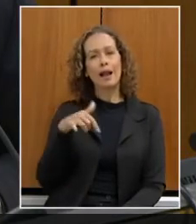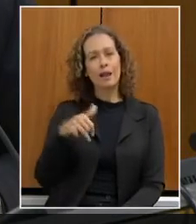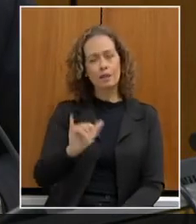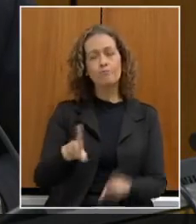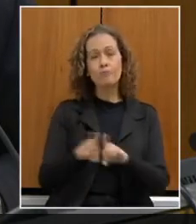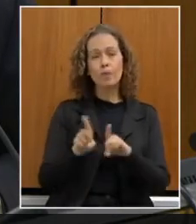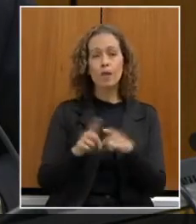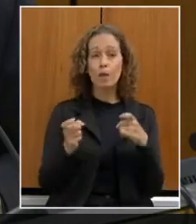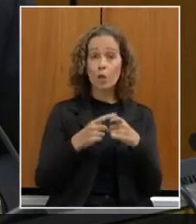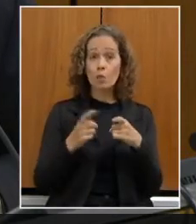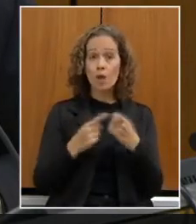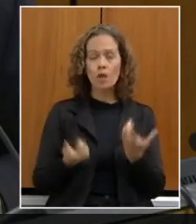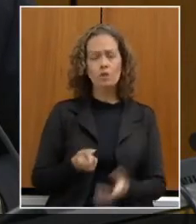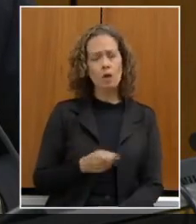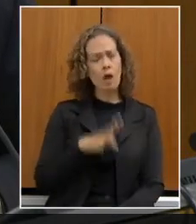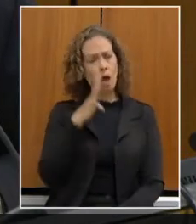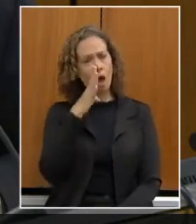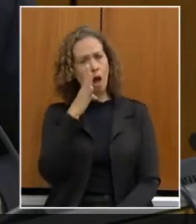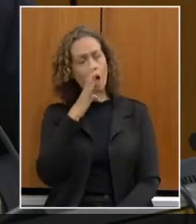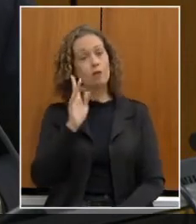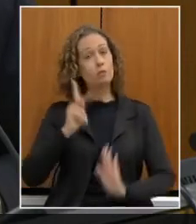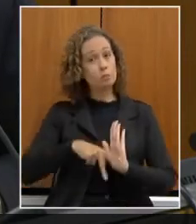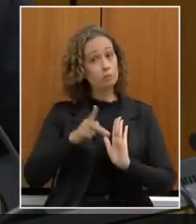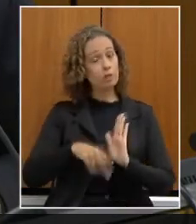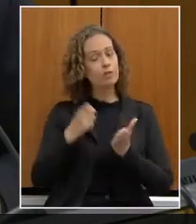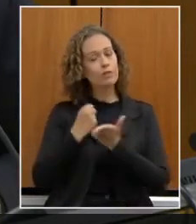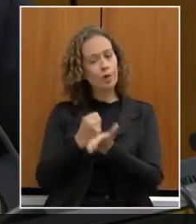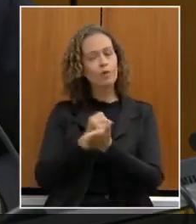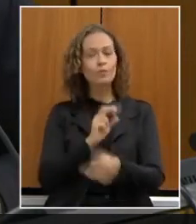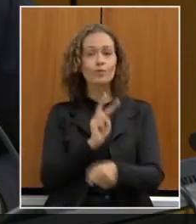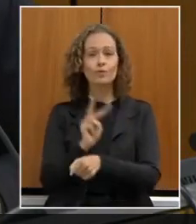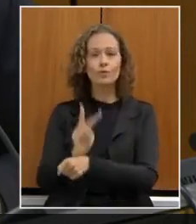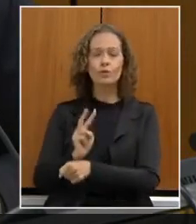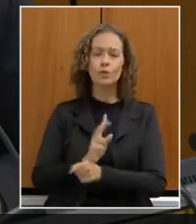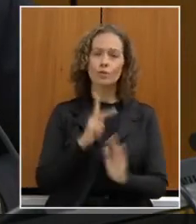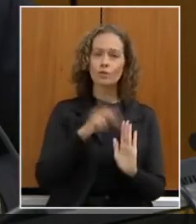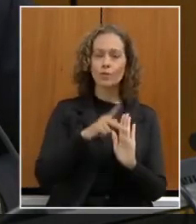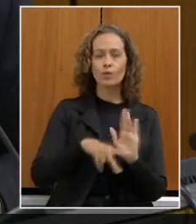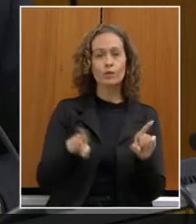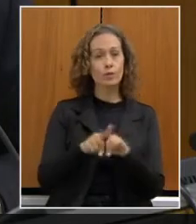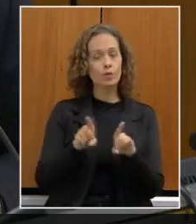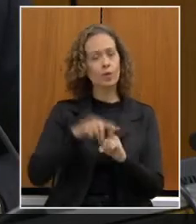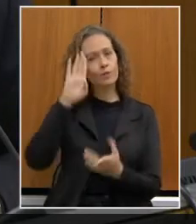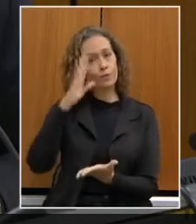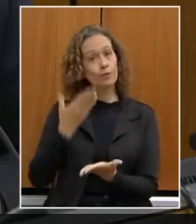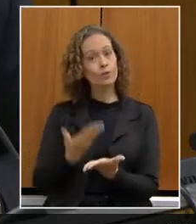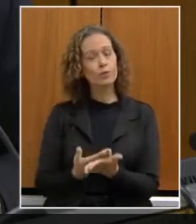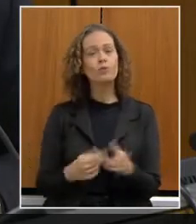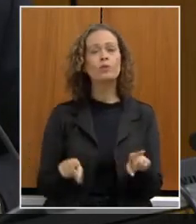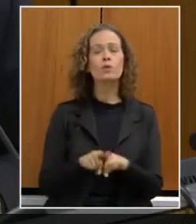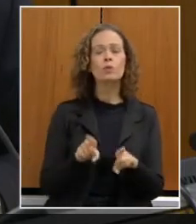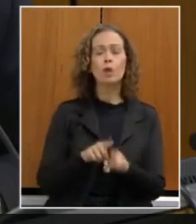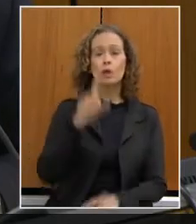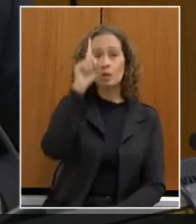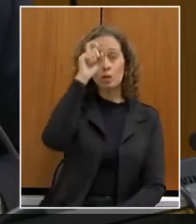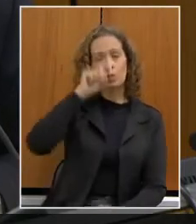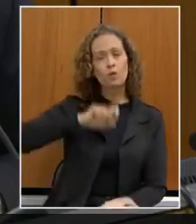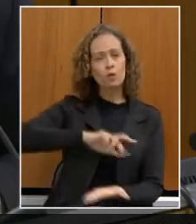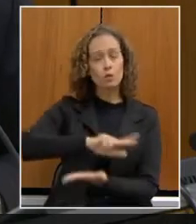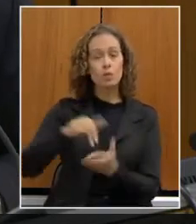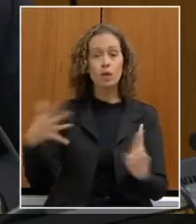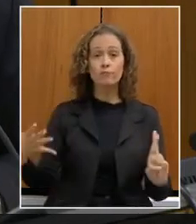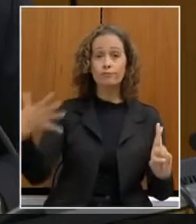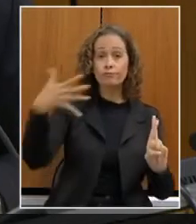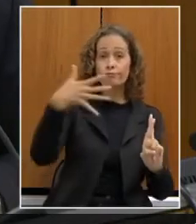impressionar com o projeto e vão contribuir muito com o projeto. Acredito que hospitais de referência